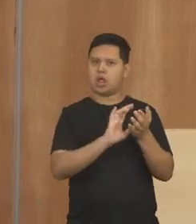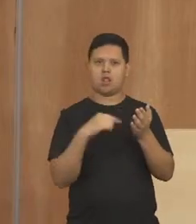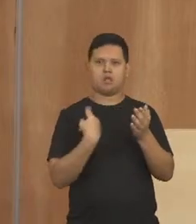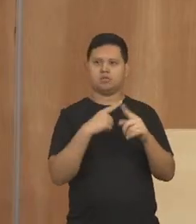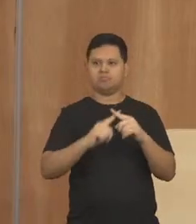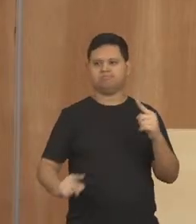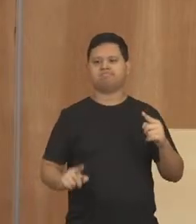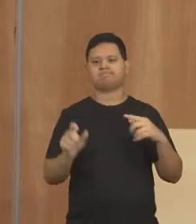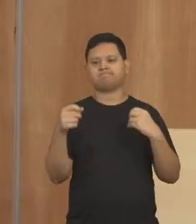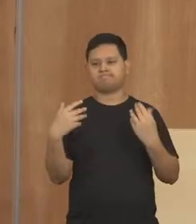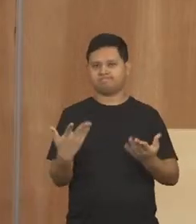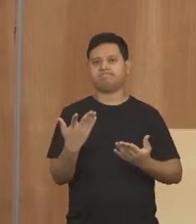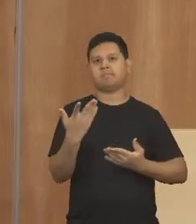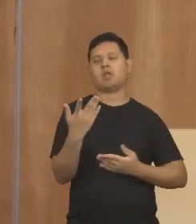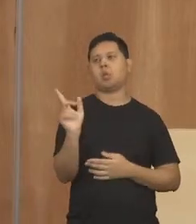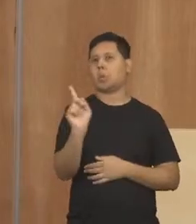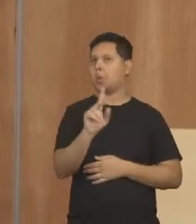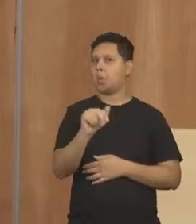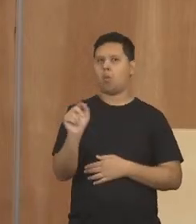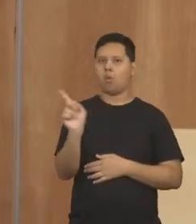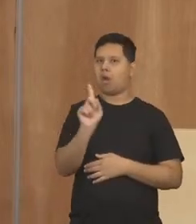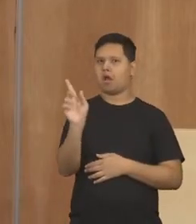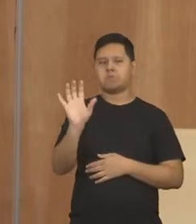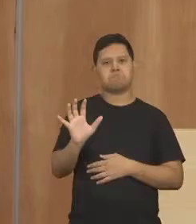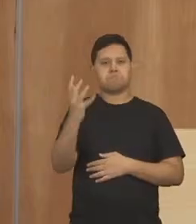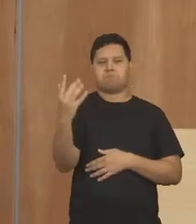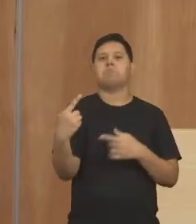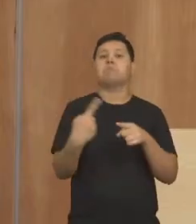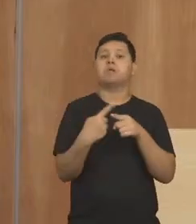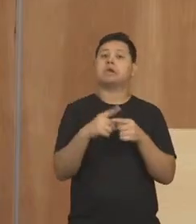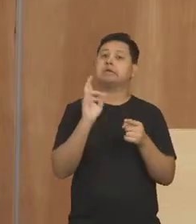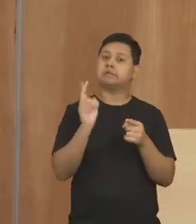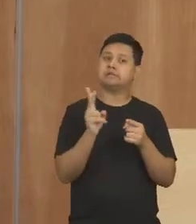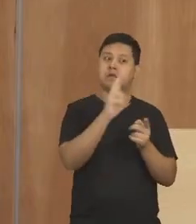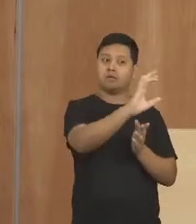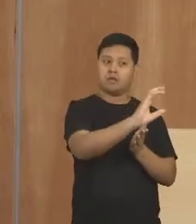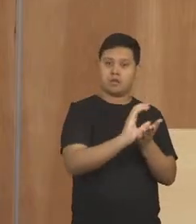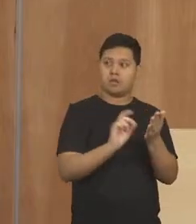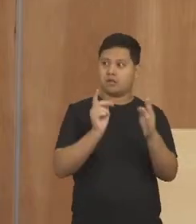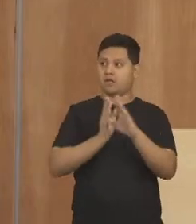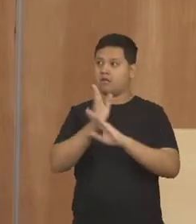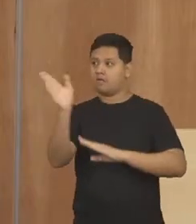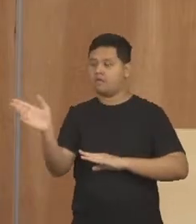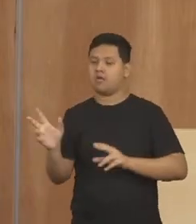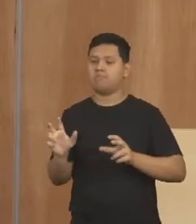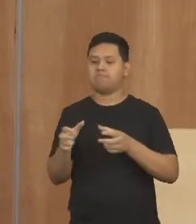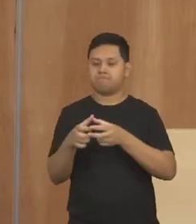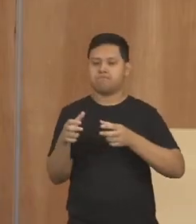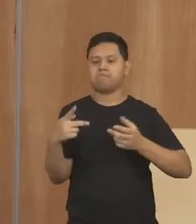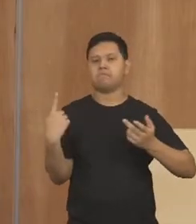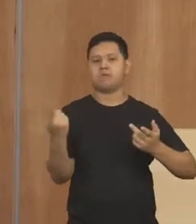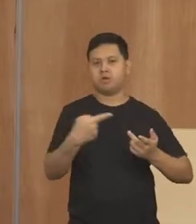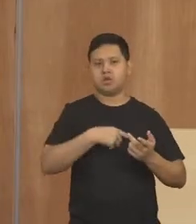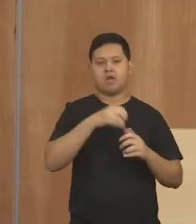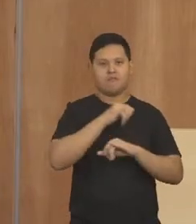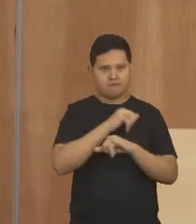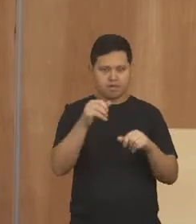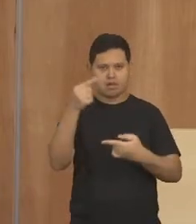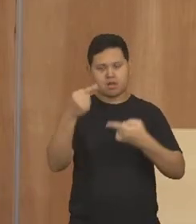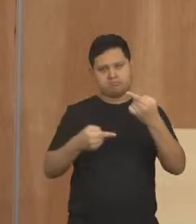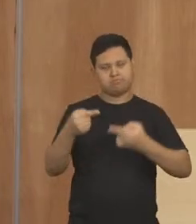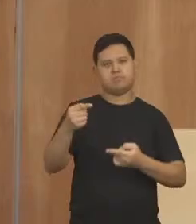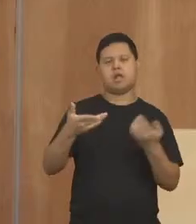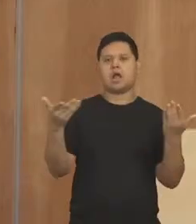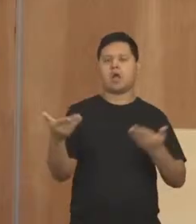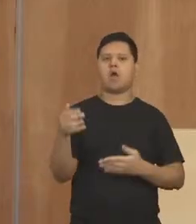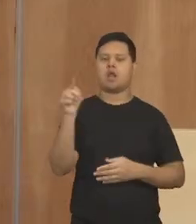aqui, até por uma cordialidade entre os vereadores, as emendas costumam sempre vir para o plenário para que a gente consiga deliberar aqui abertamente, consiga discutir, já